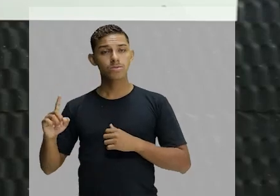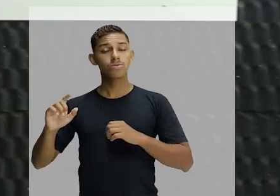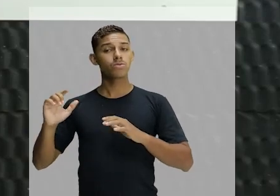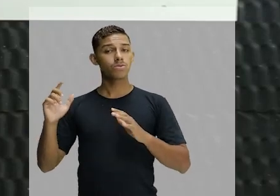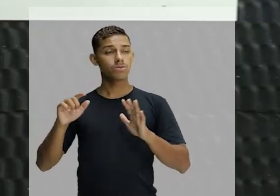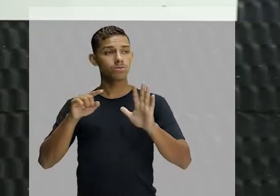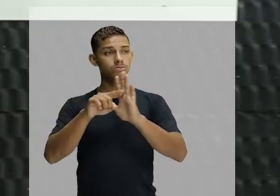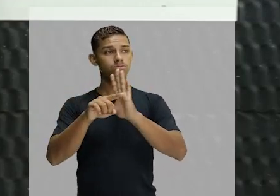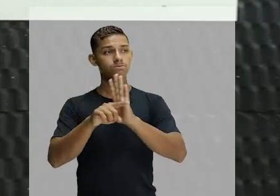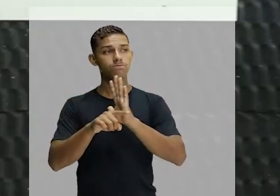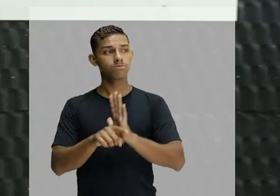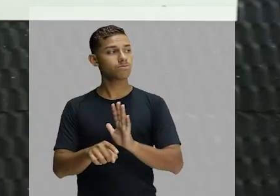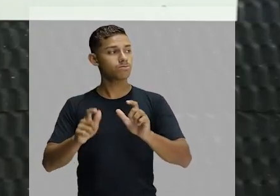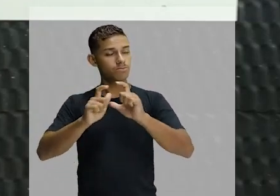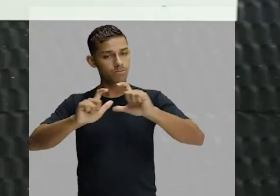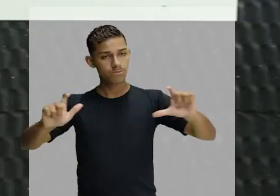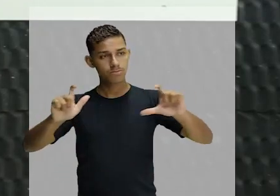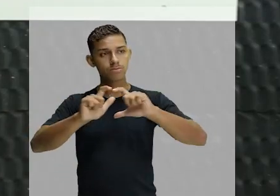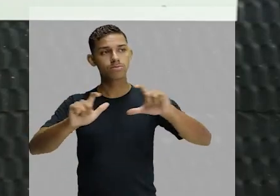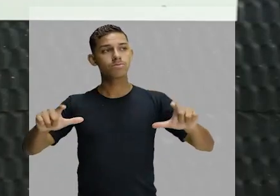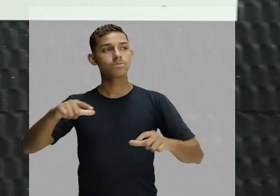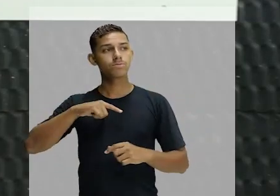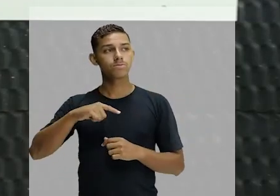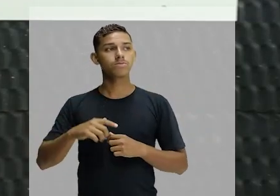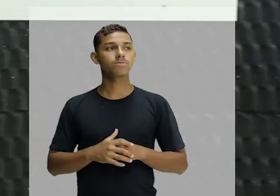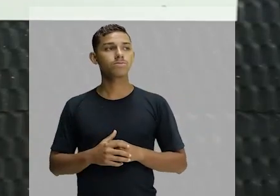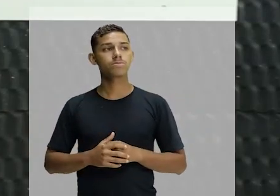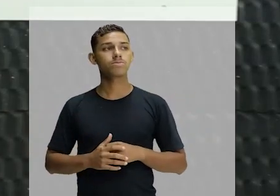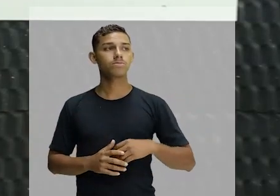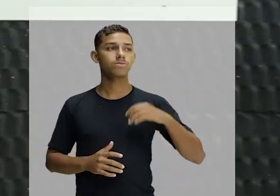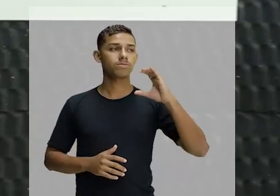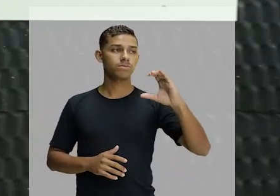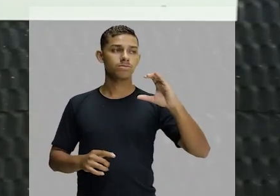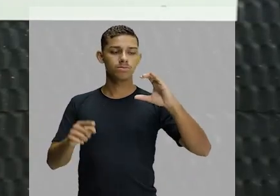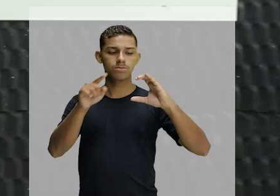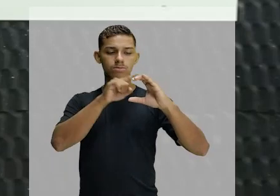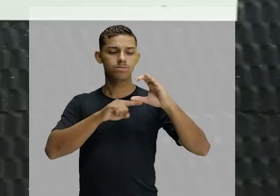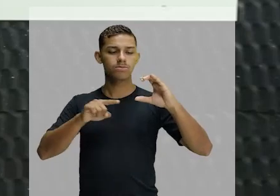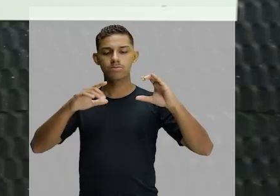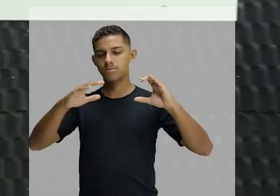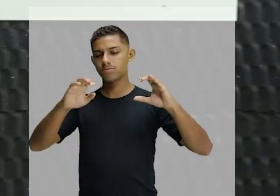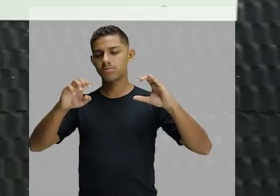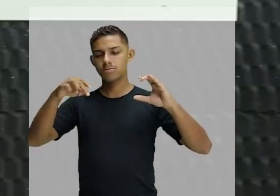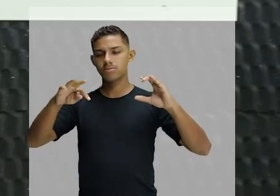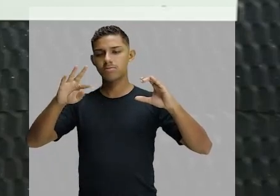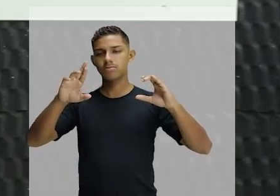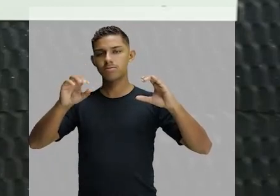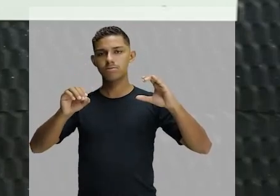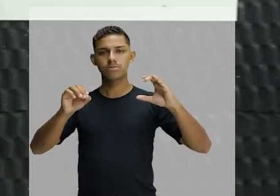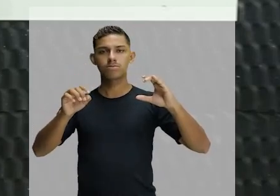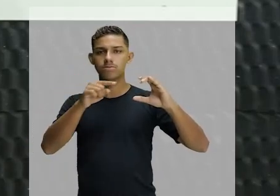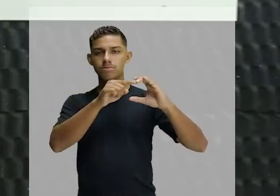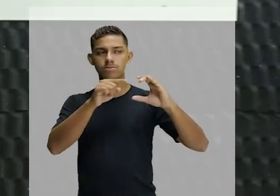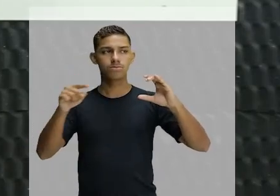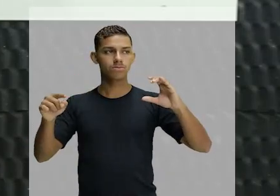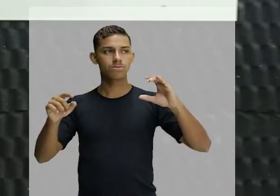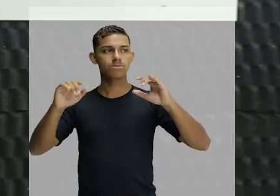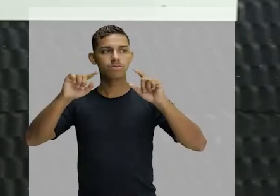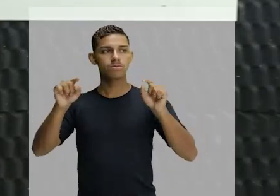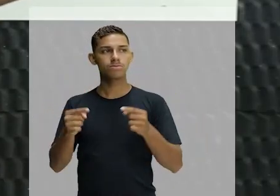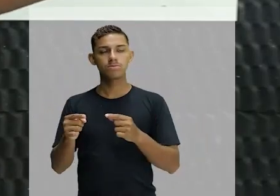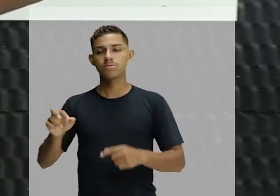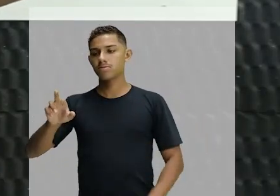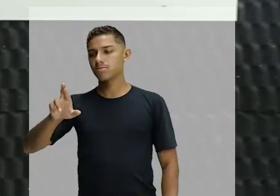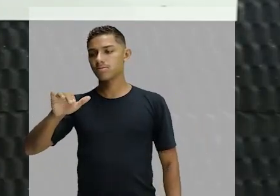equação da circunferência, que tem centro, né? Esse C é o centro, menos 1, menos 4, e o raio, raiz quadrada